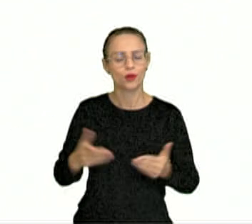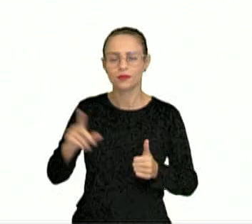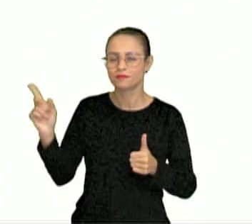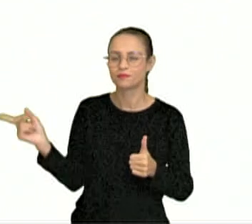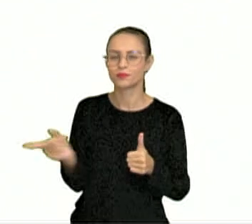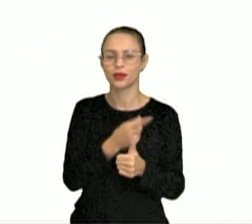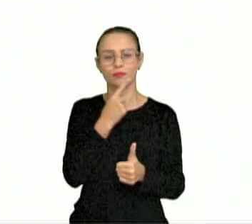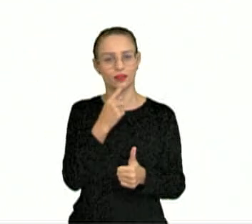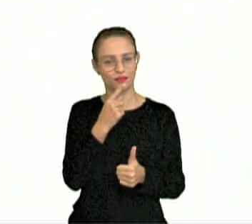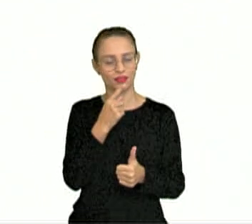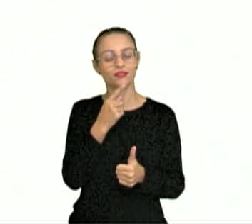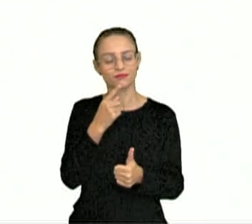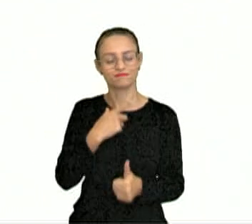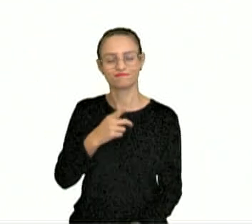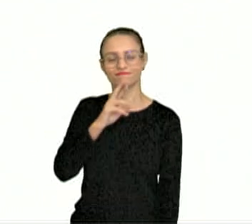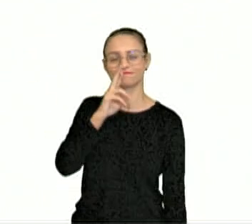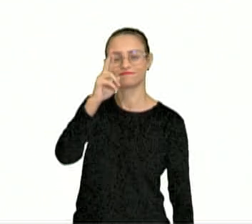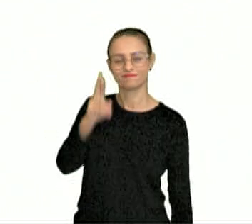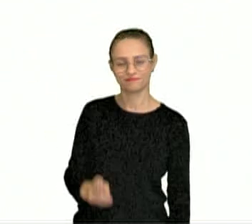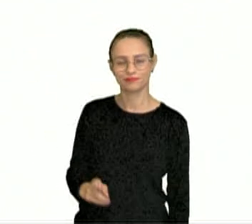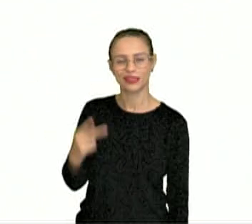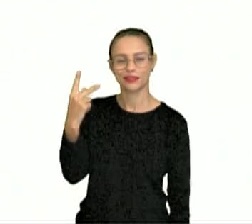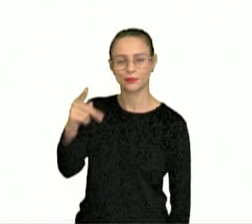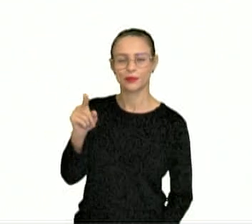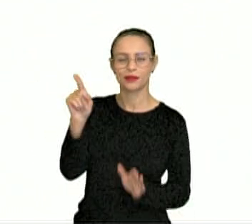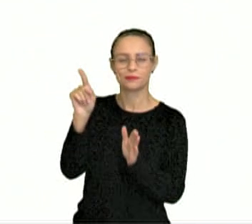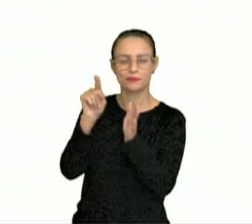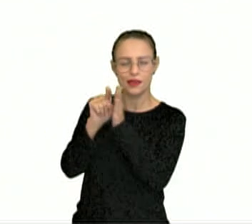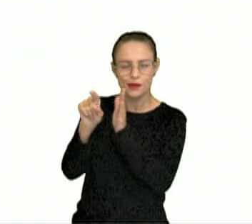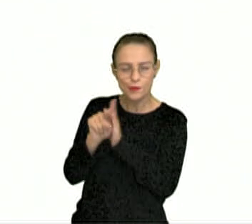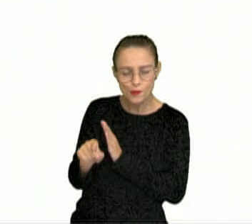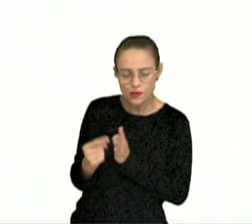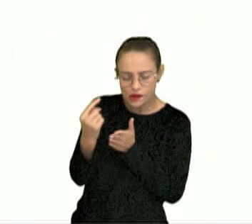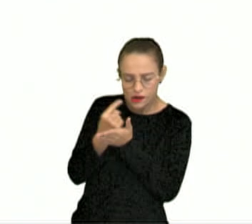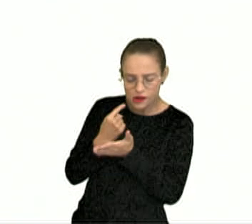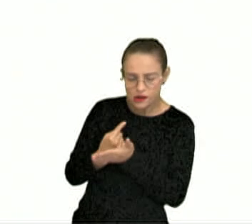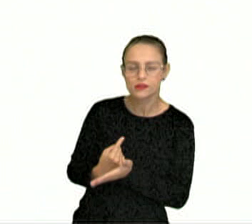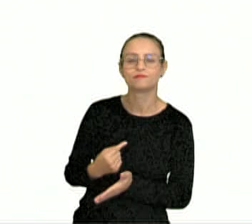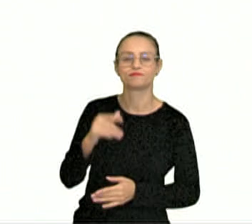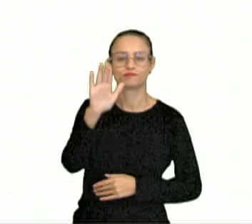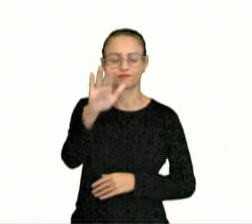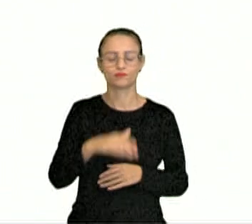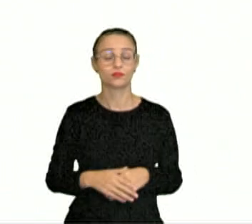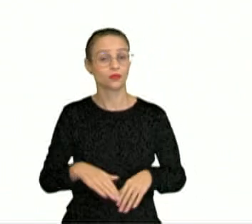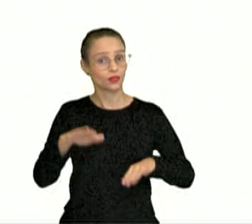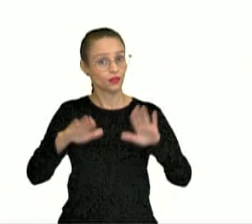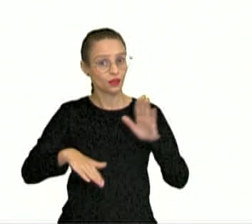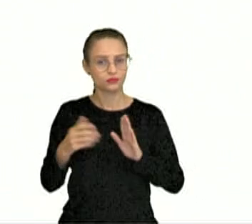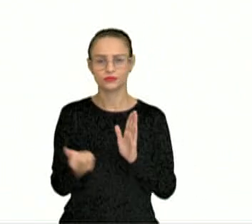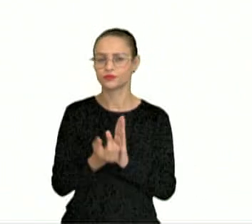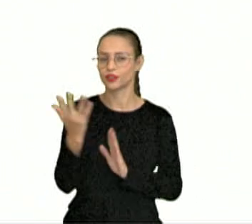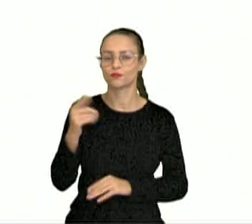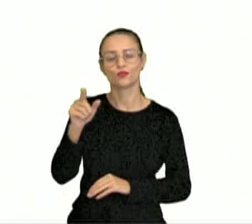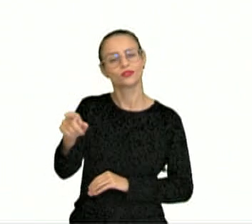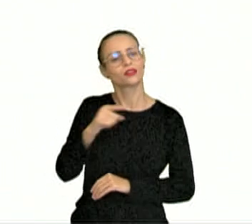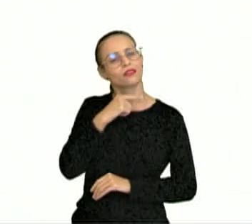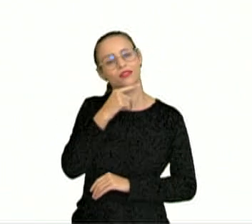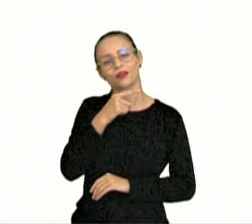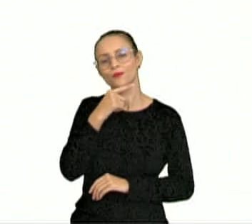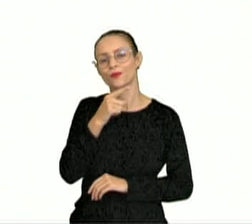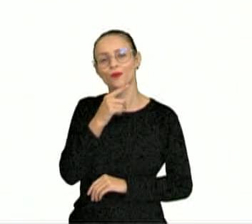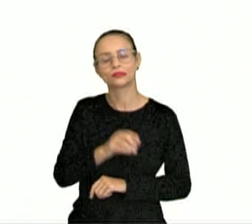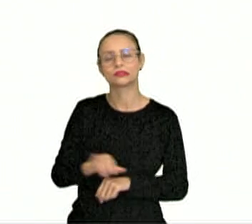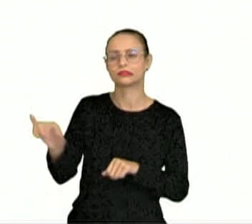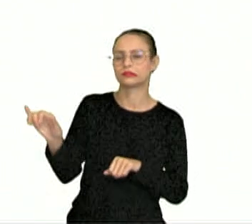primeira vez, obterás respostas às tuas perguntas. Por vezes, não consegues lidar com